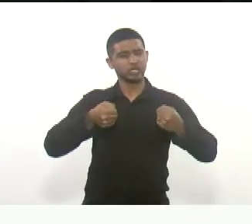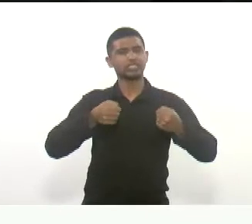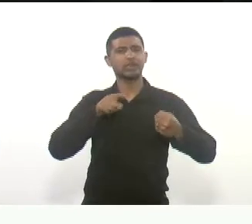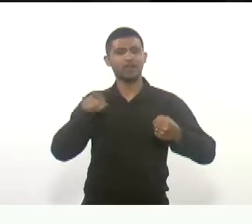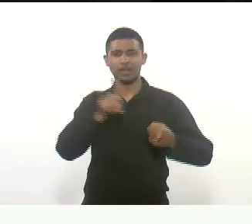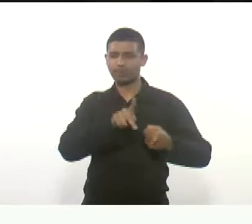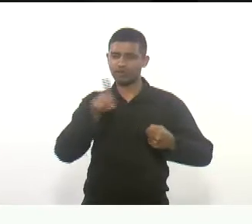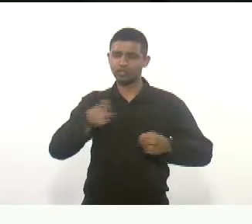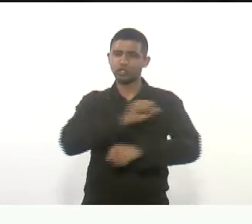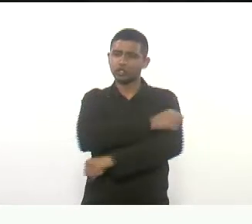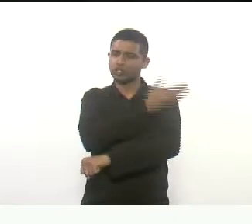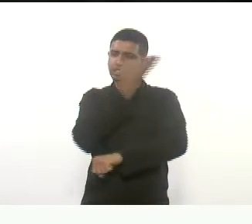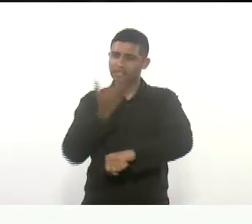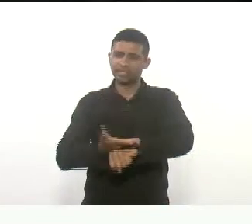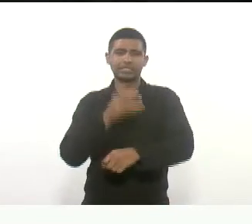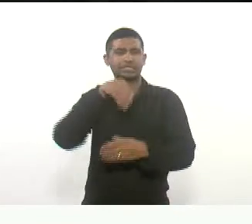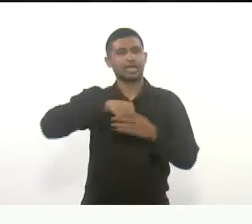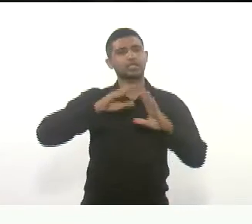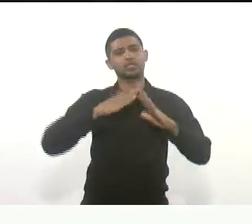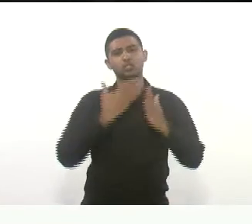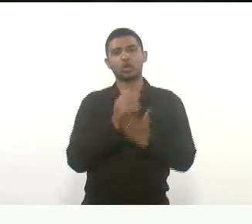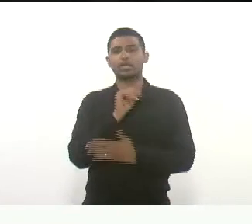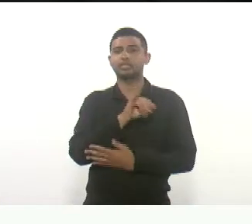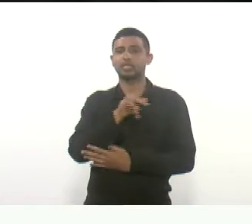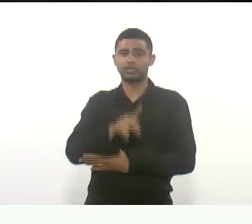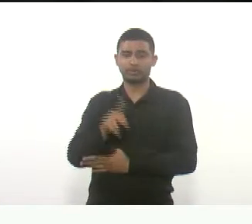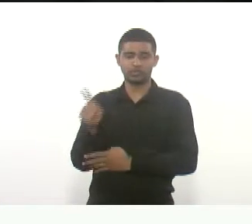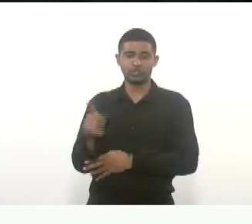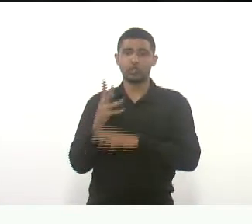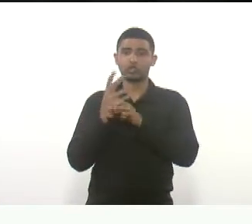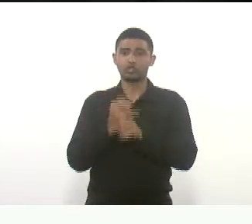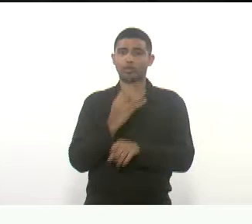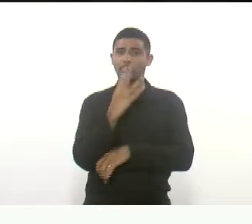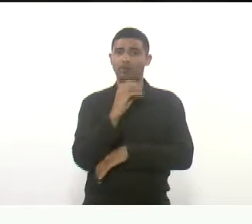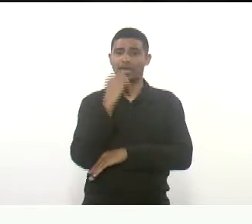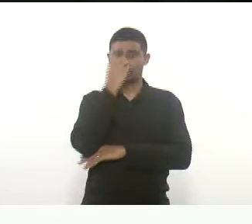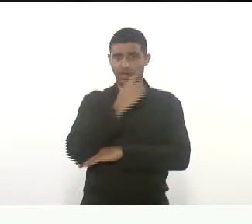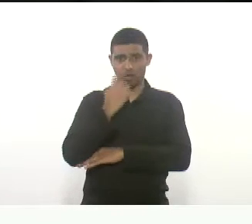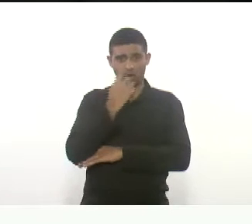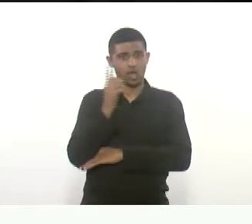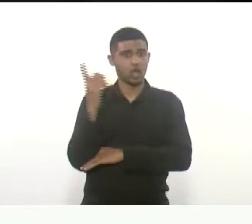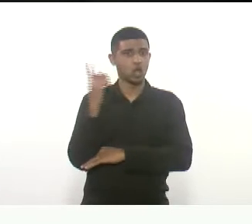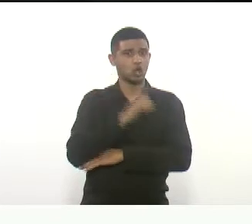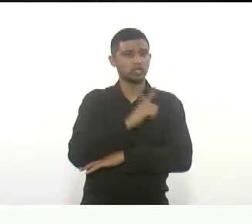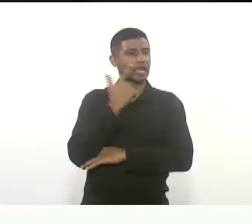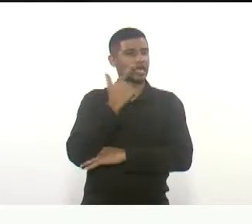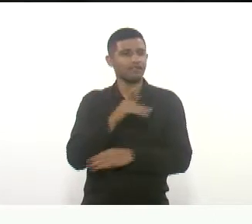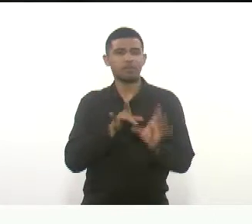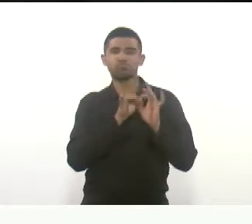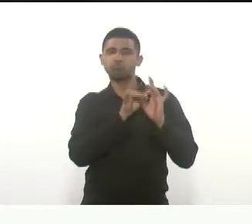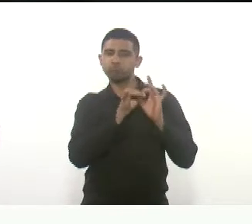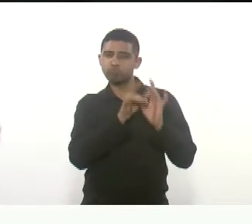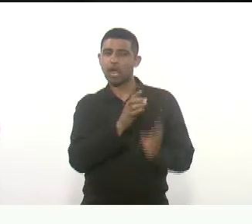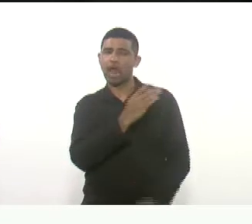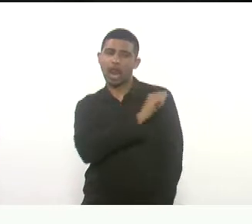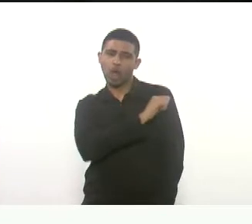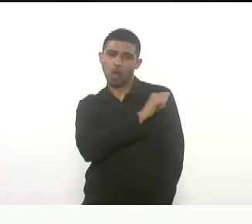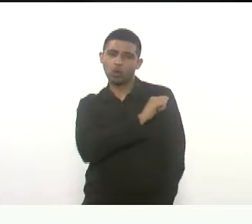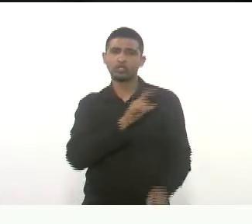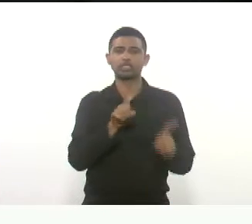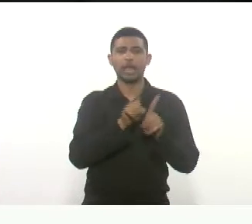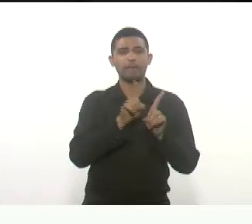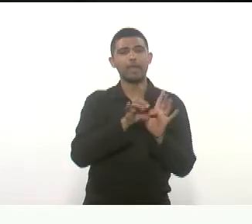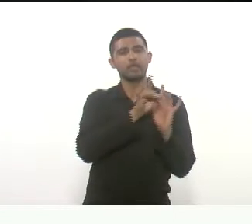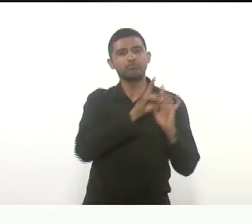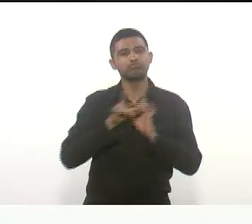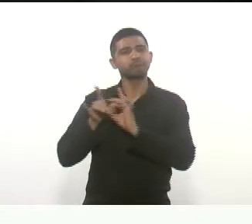professor à escola. Então, se o professor está lá 40 horas, ele consegue criar o vínculo com o aluno, ele consegue criar o vínculo com a